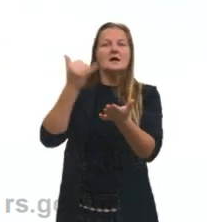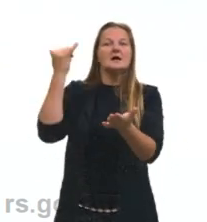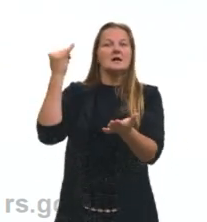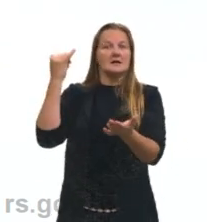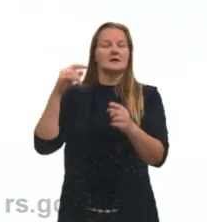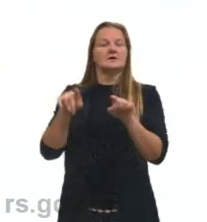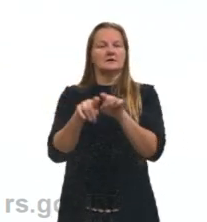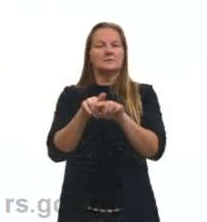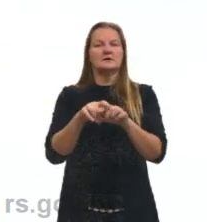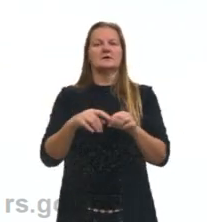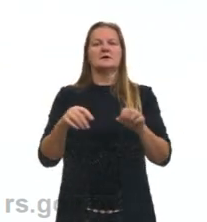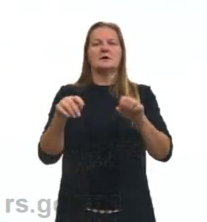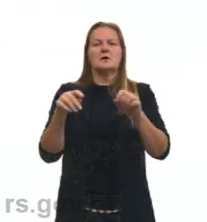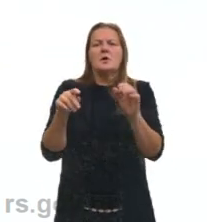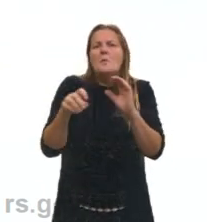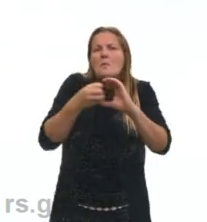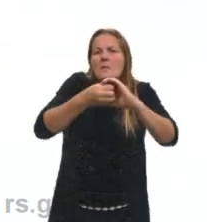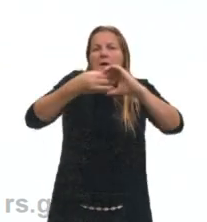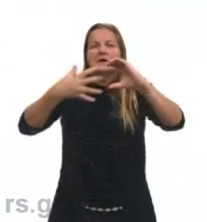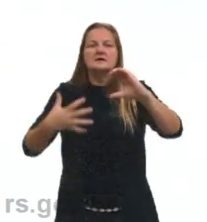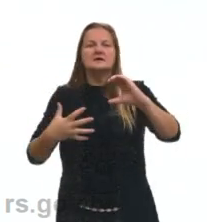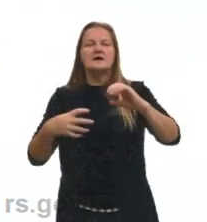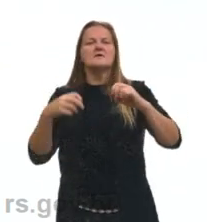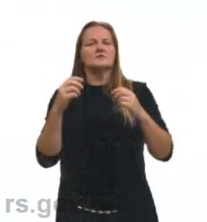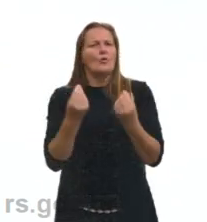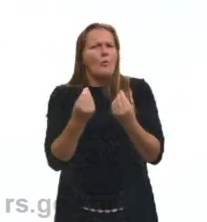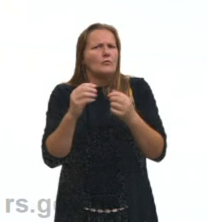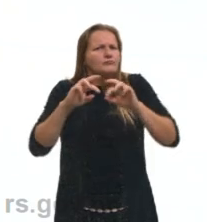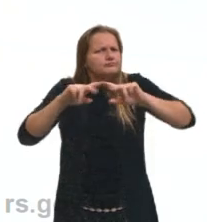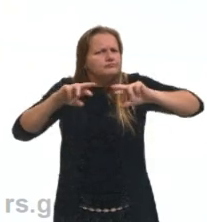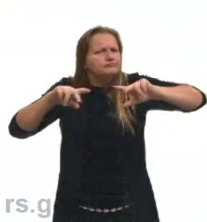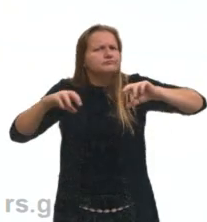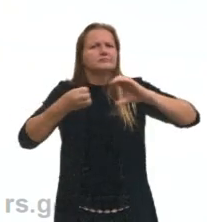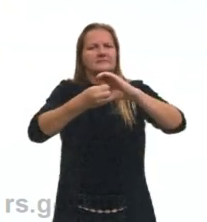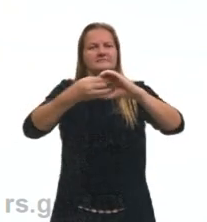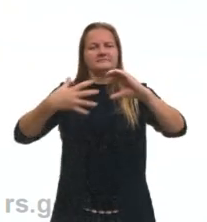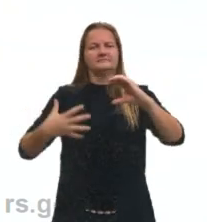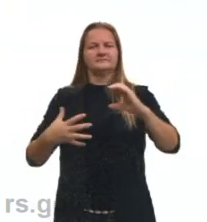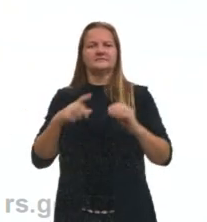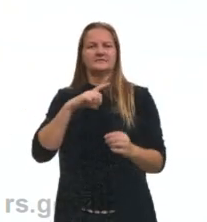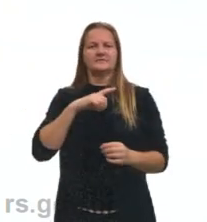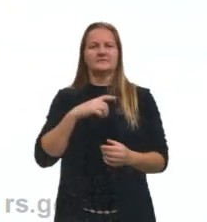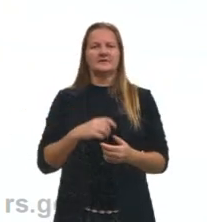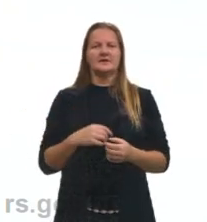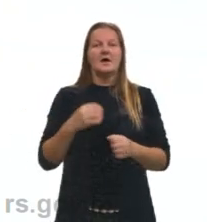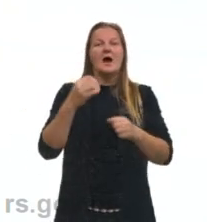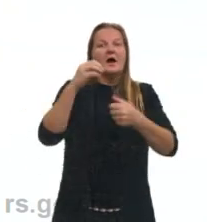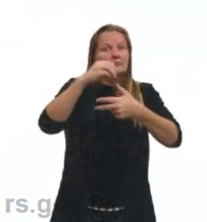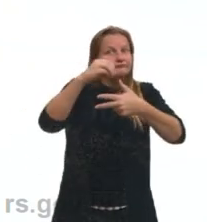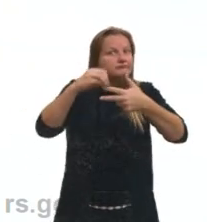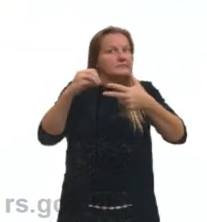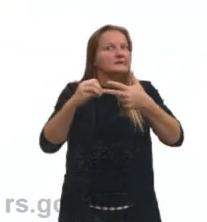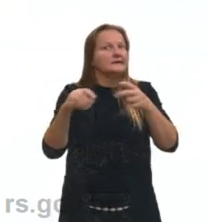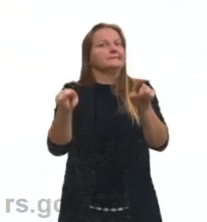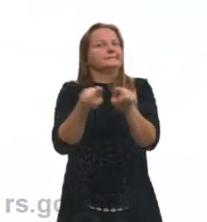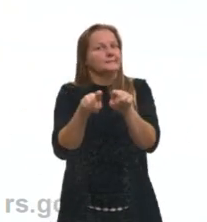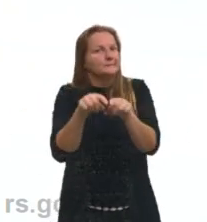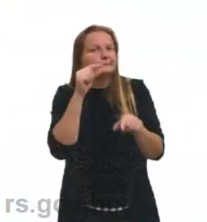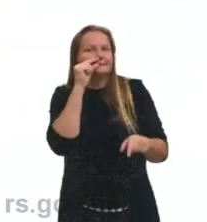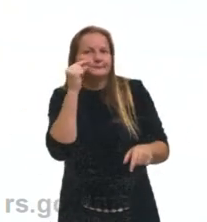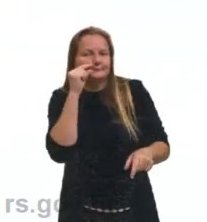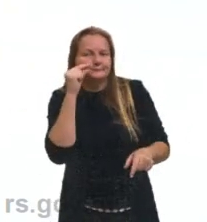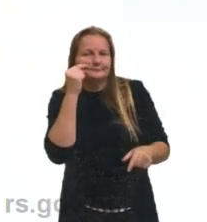físicas Essas são as principais propriedades periódicas que podem cair tanto no Enem quanto nos vestibulares